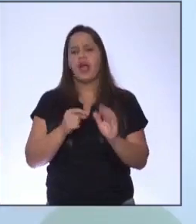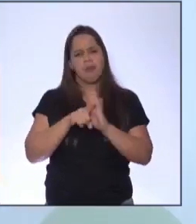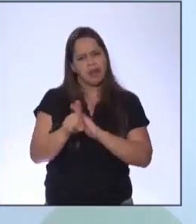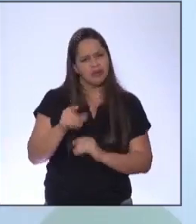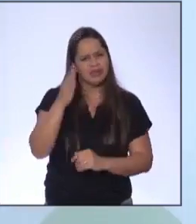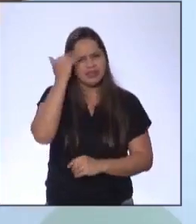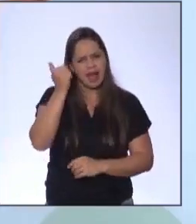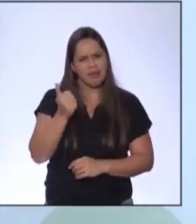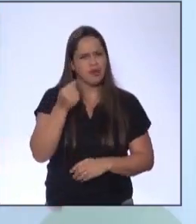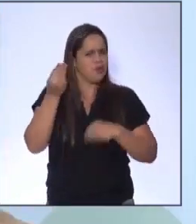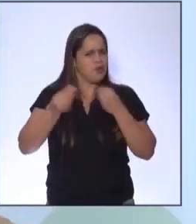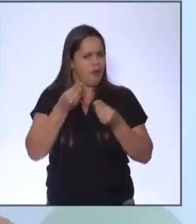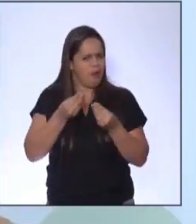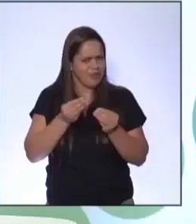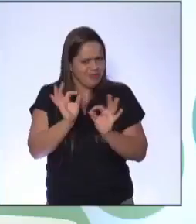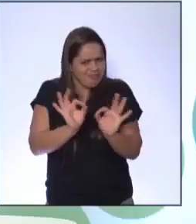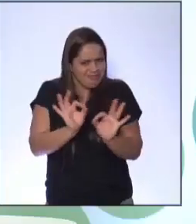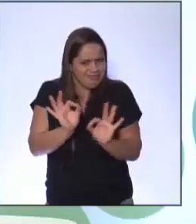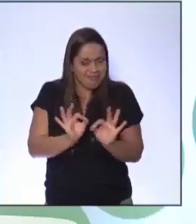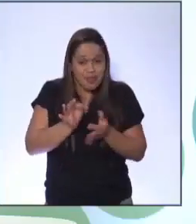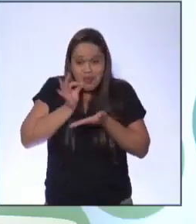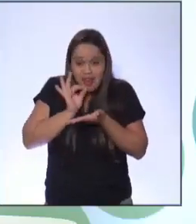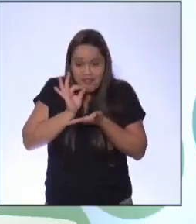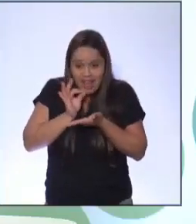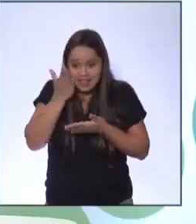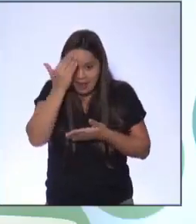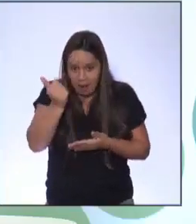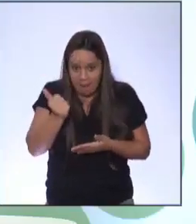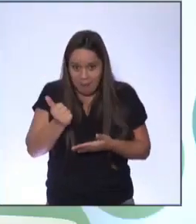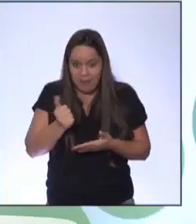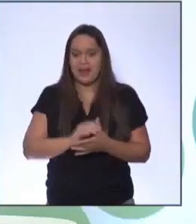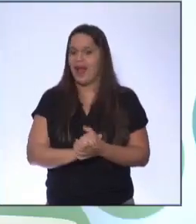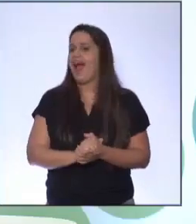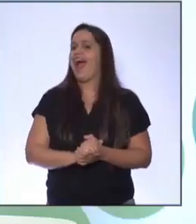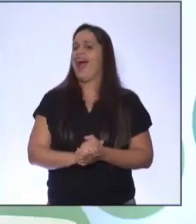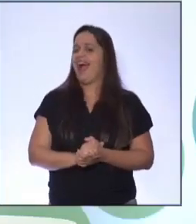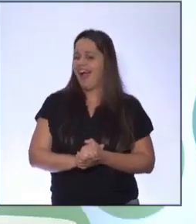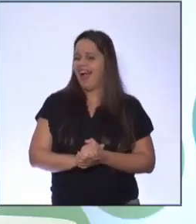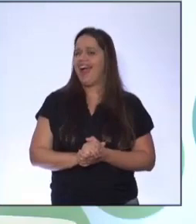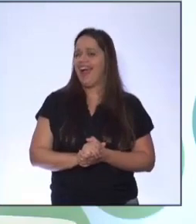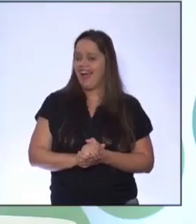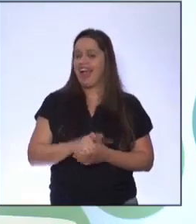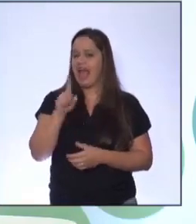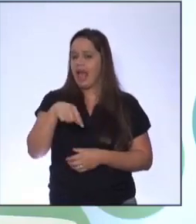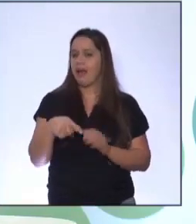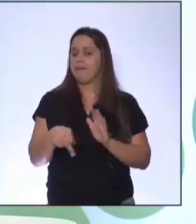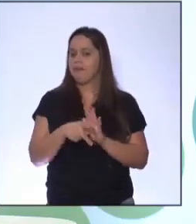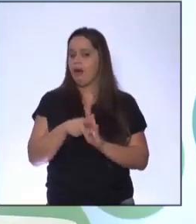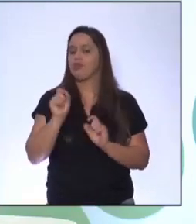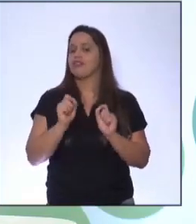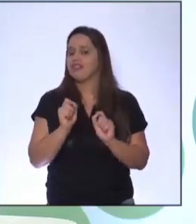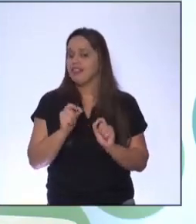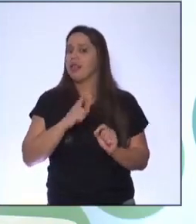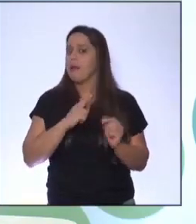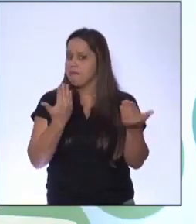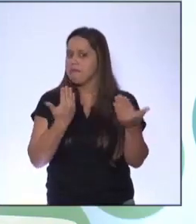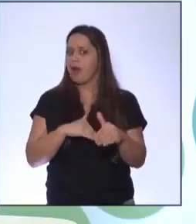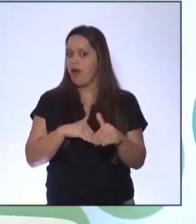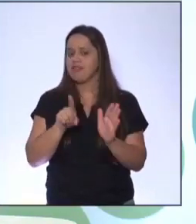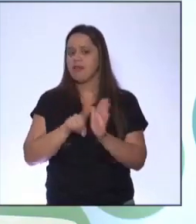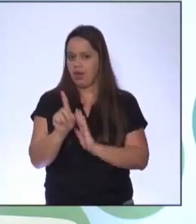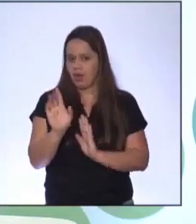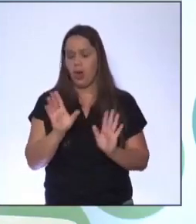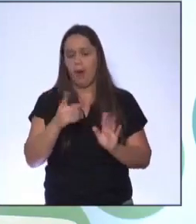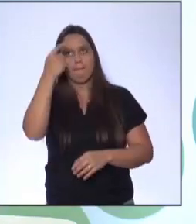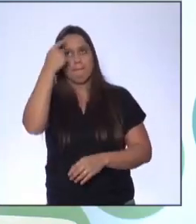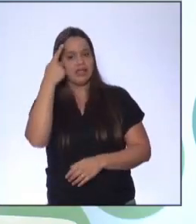sabe me dizer como que prepara um café? Isso, pessoal. É uma pegadinha que cai muito em prova, né? Então, vamos começar a pensar aí, na casa